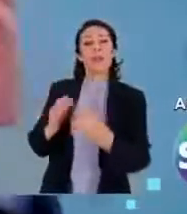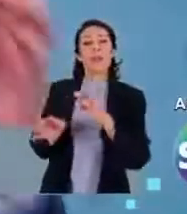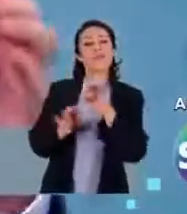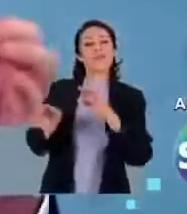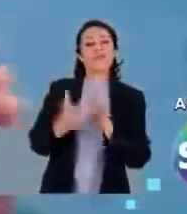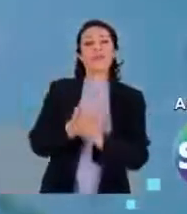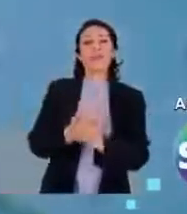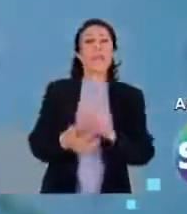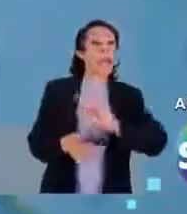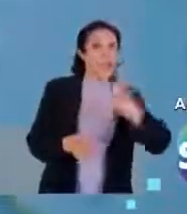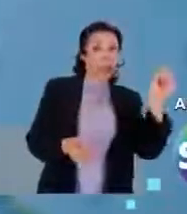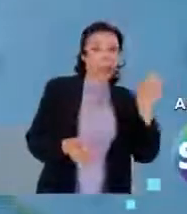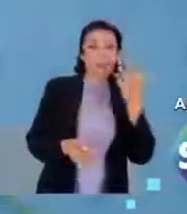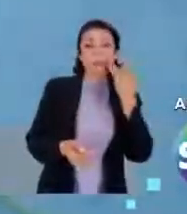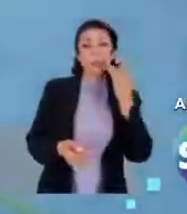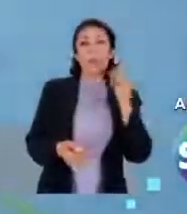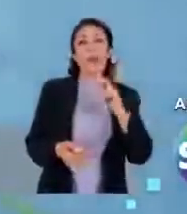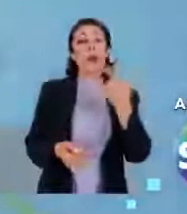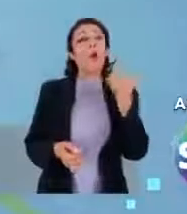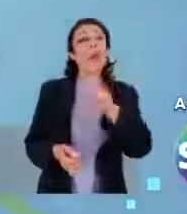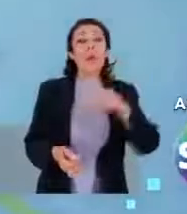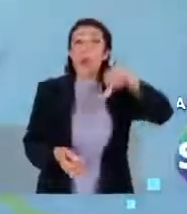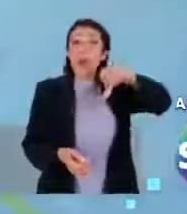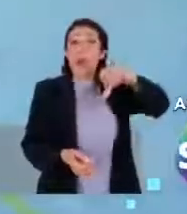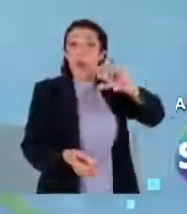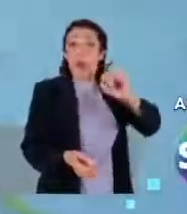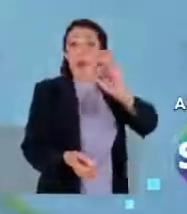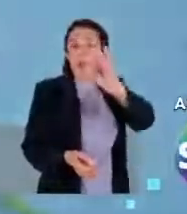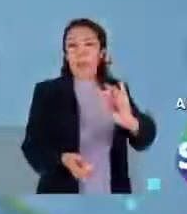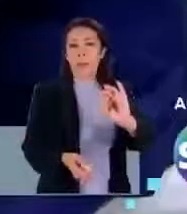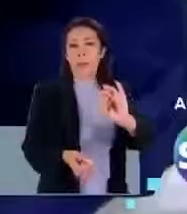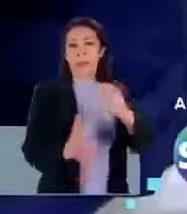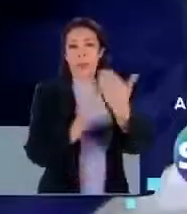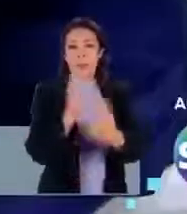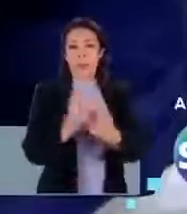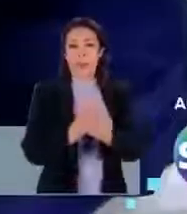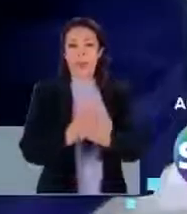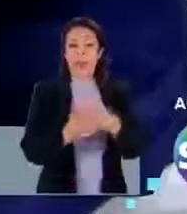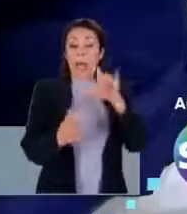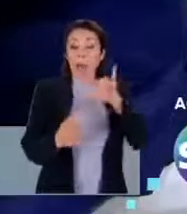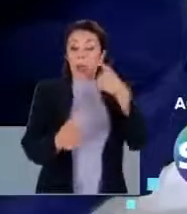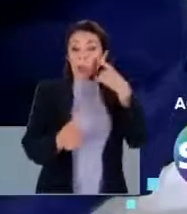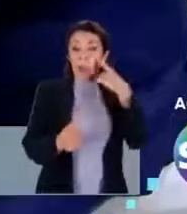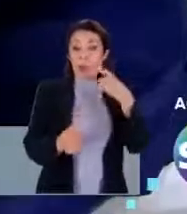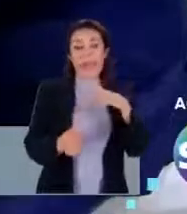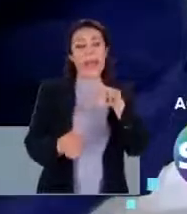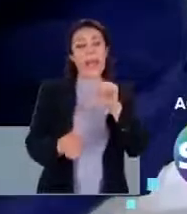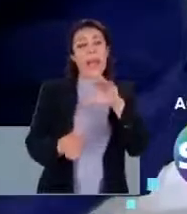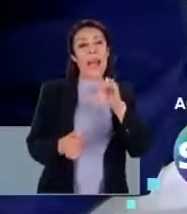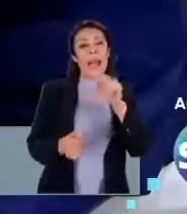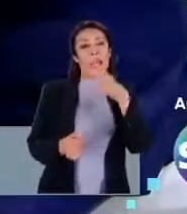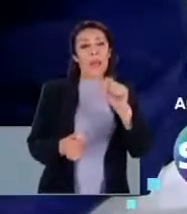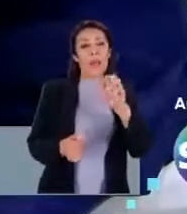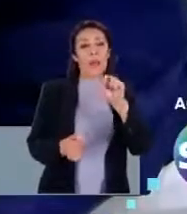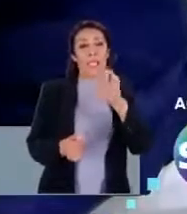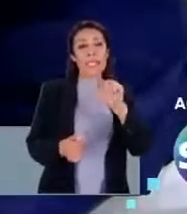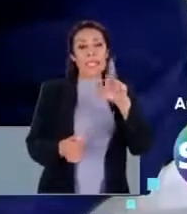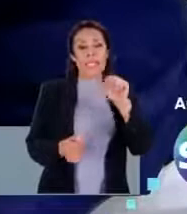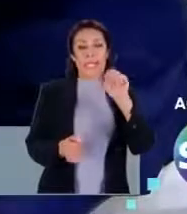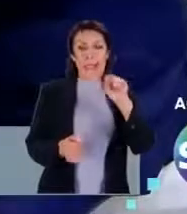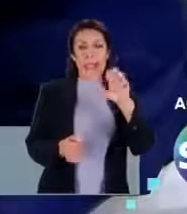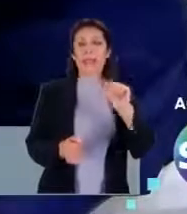conseguimos desconto de 90%, Mas quem duvidar entra na internet leilão do Serasa você vai lá encontrar 70 90% é moleza que que eu estudei